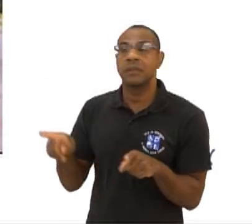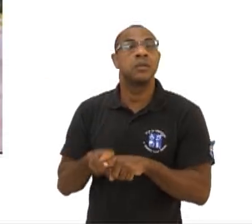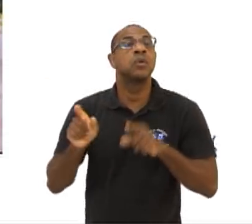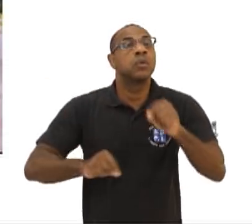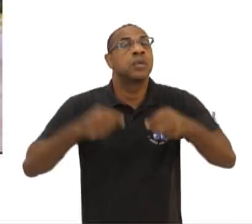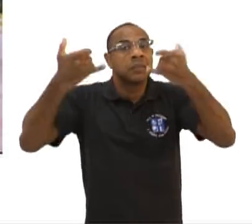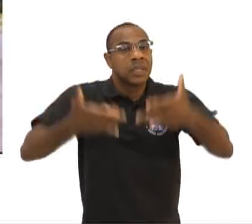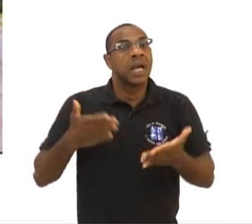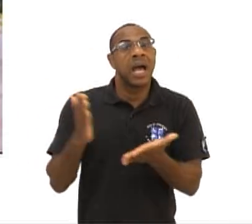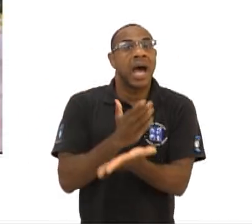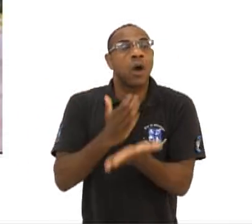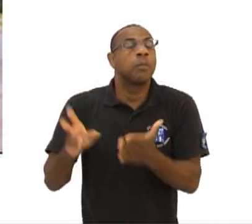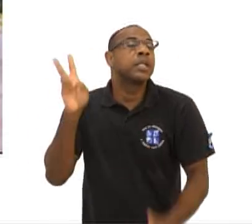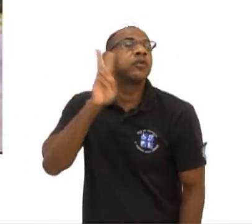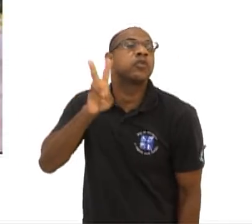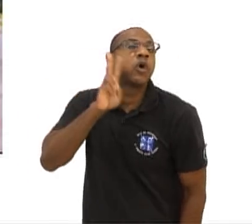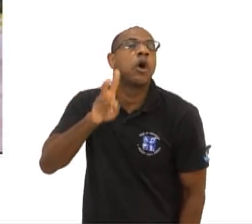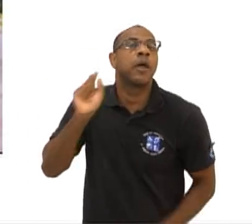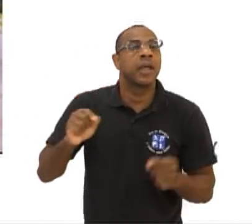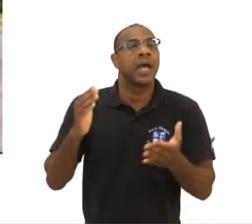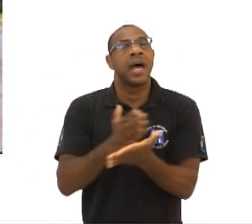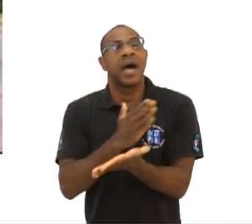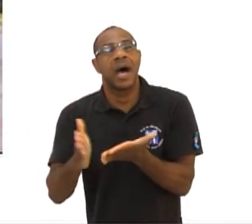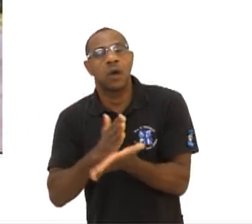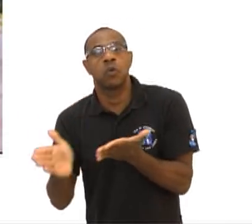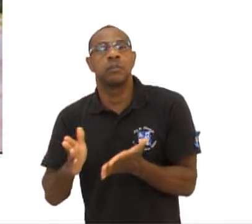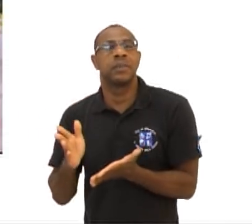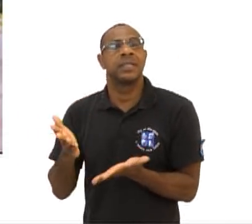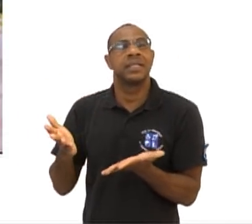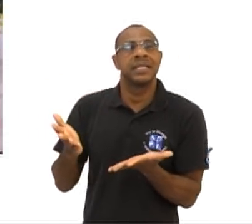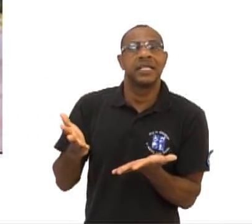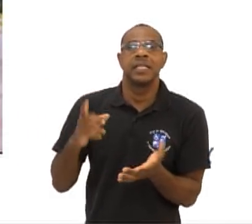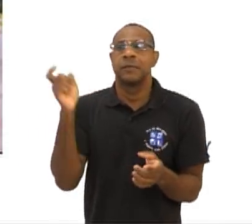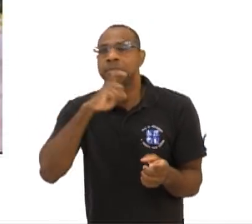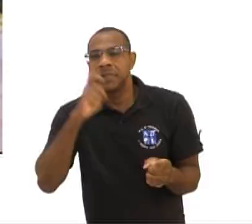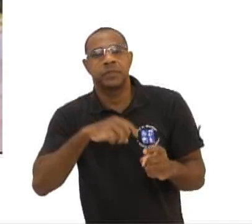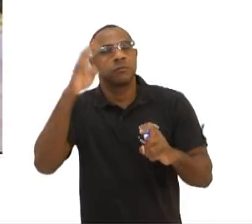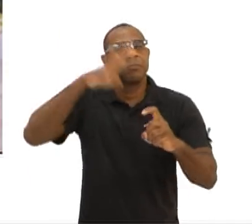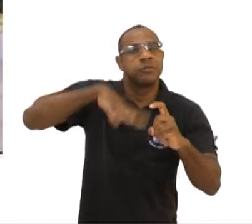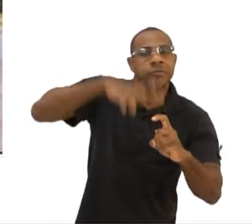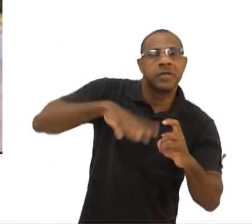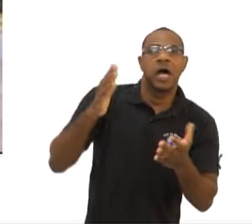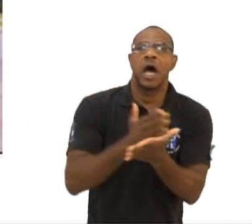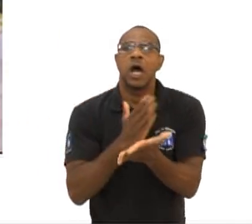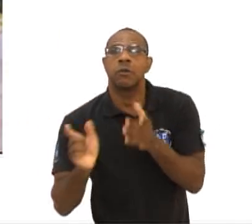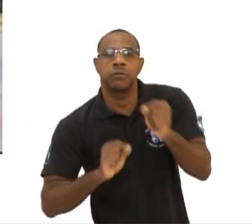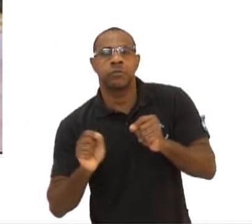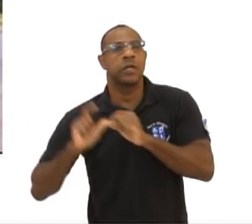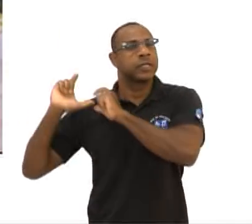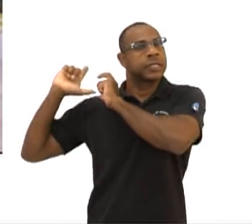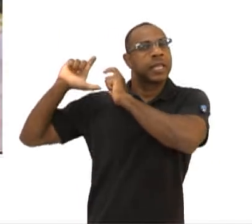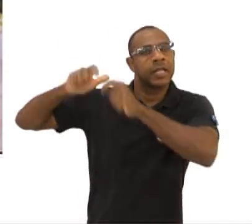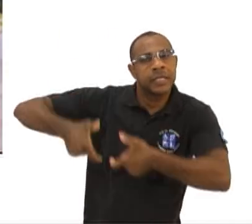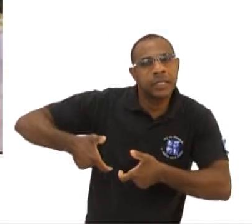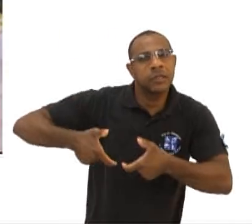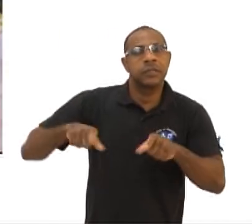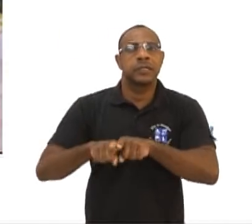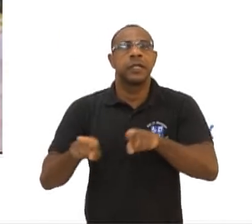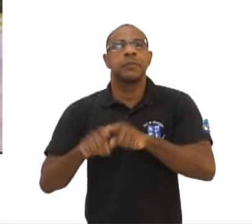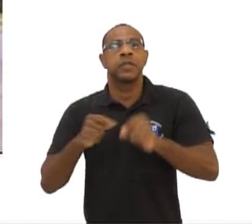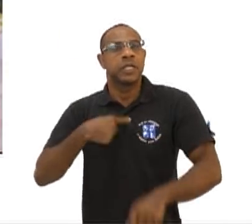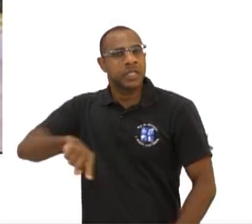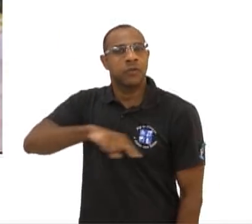vocês algumas histórias, algumas lendas, alguns mitos de algumas tradições da